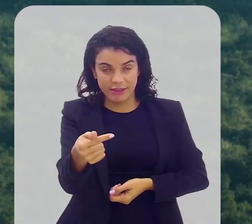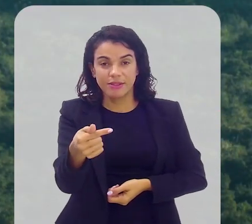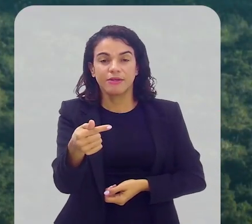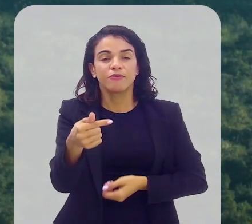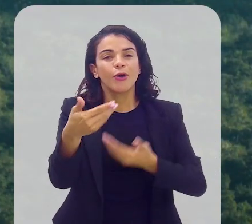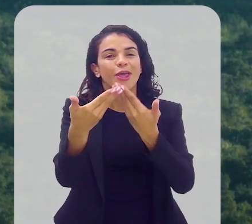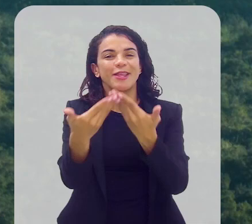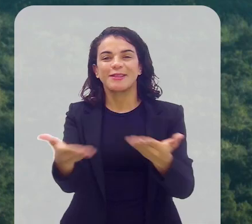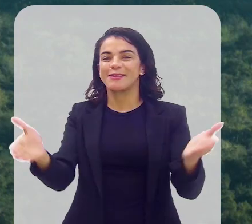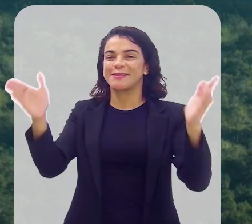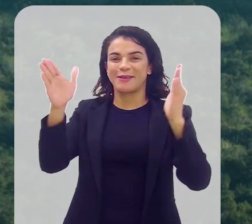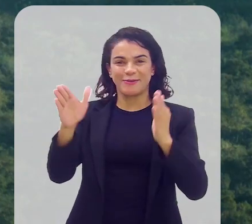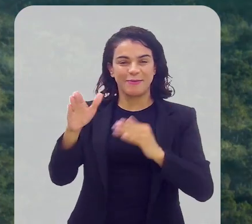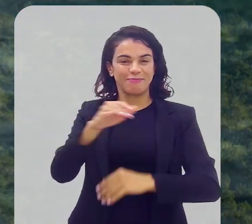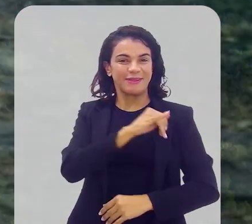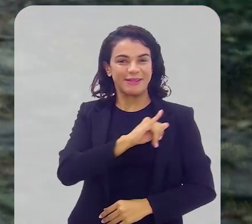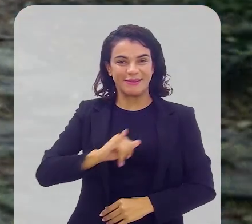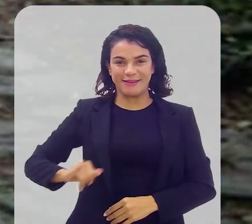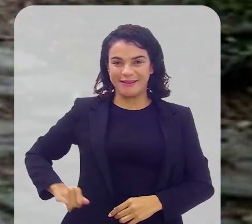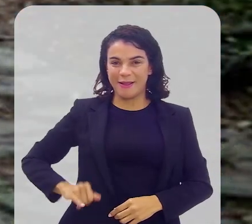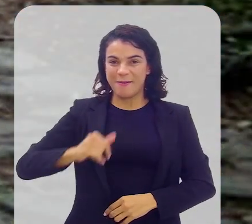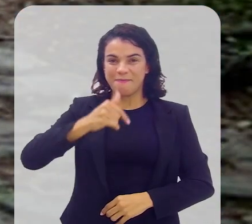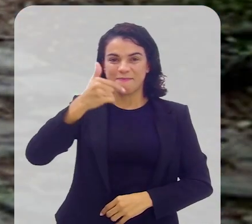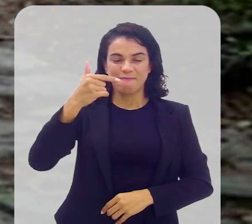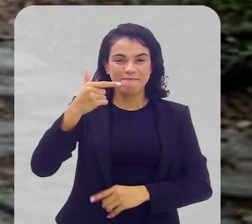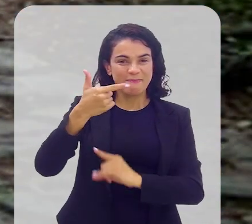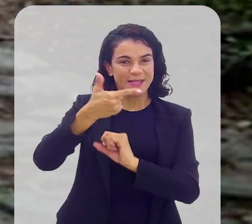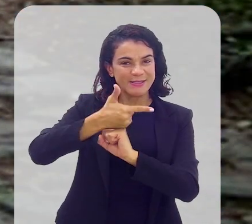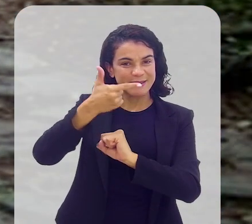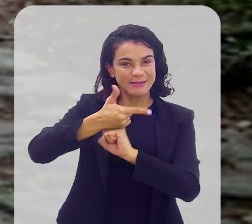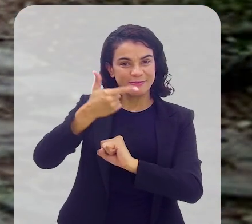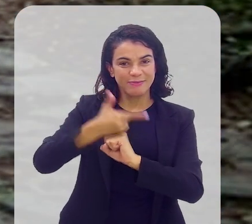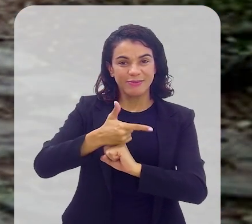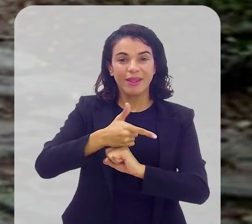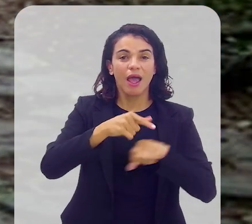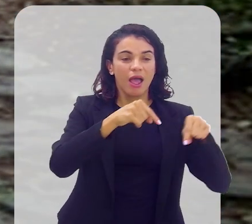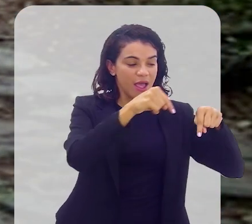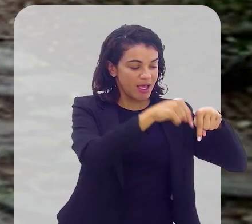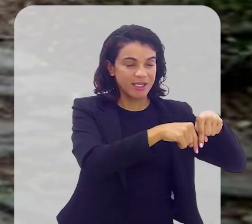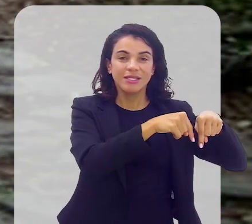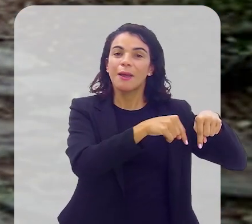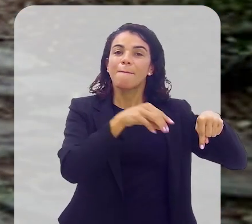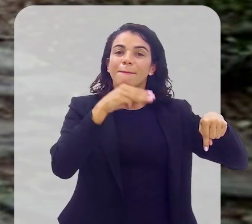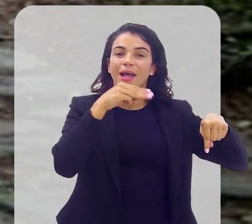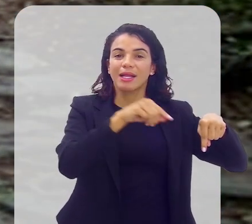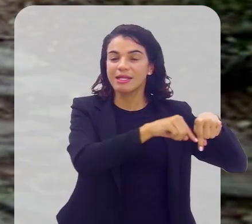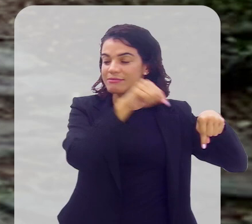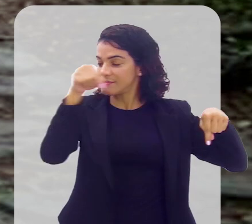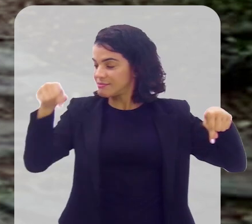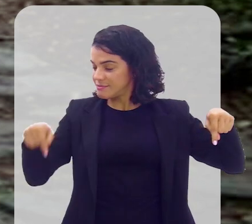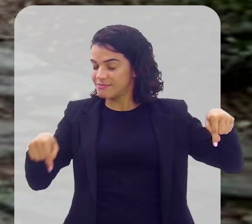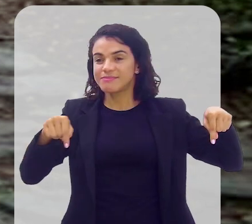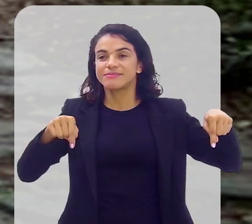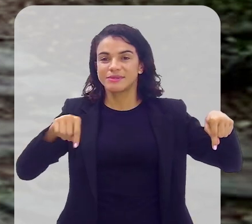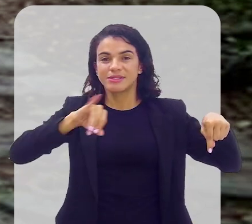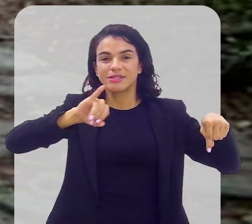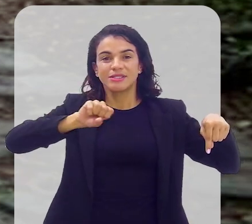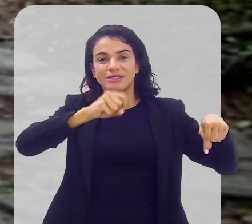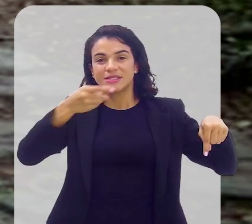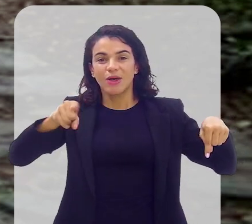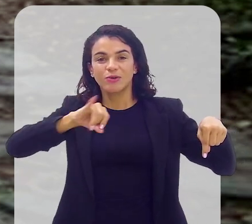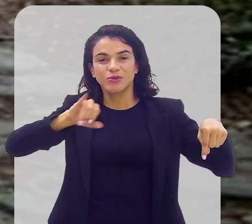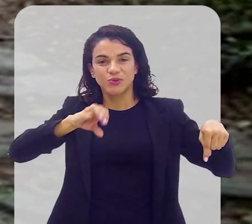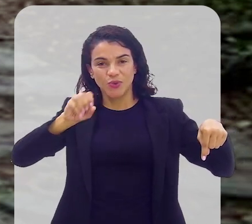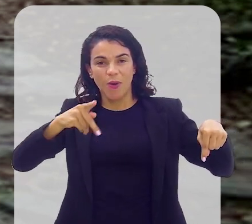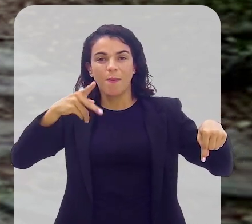Em 1857, foi inaugurada pelo imperador Pedro II a estrada que ligava Mangaratiba a São João do